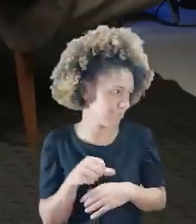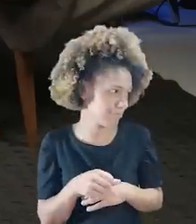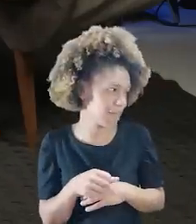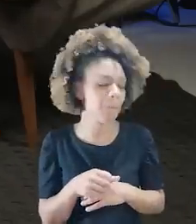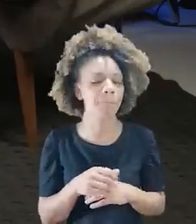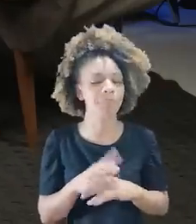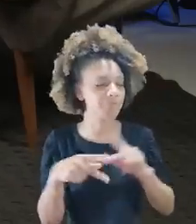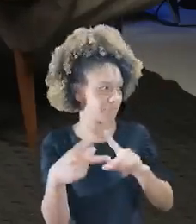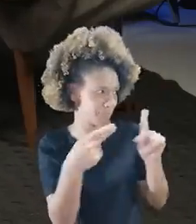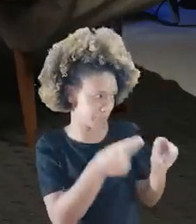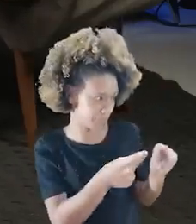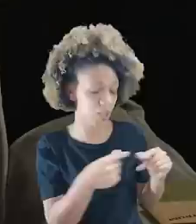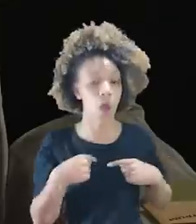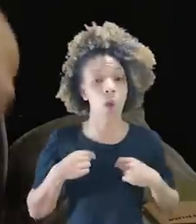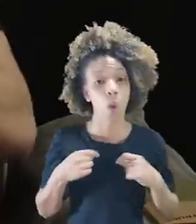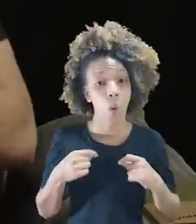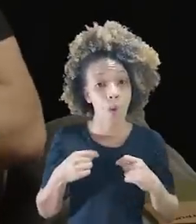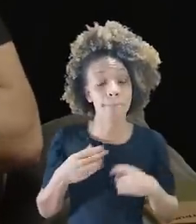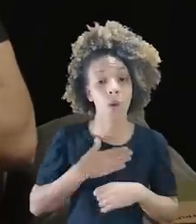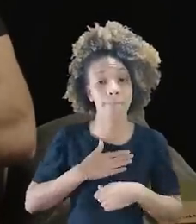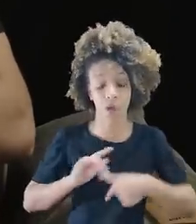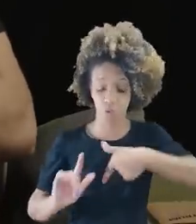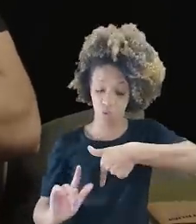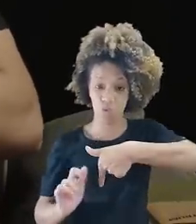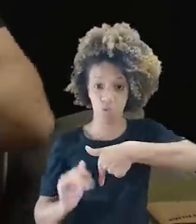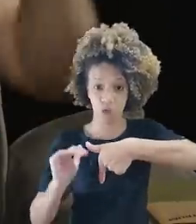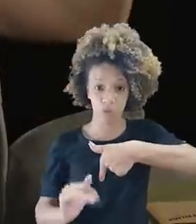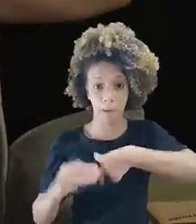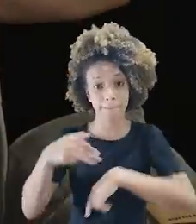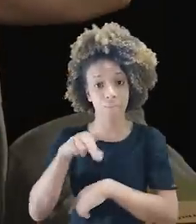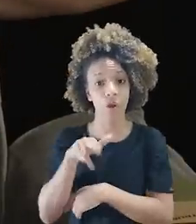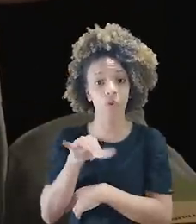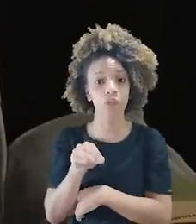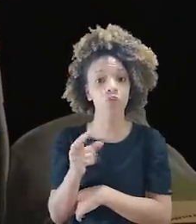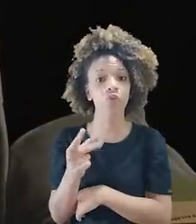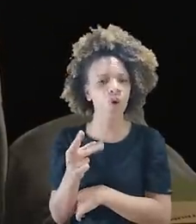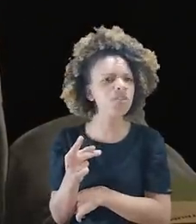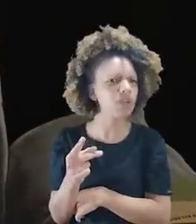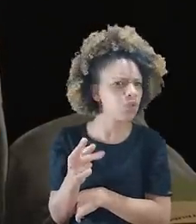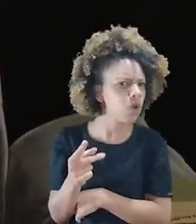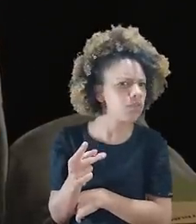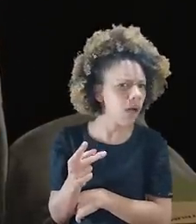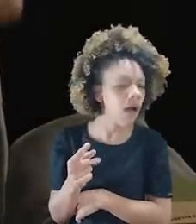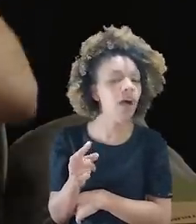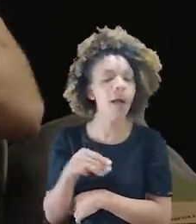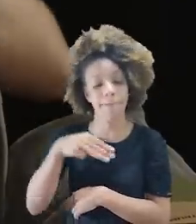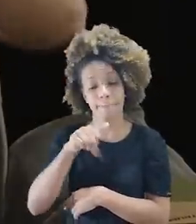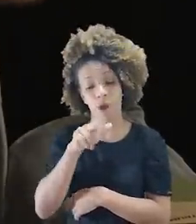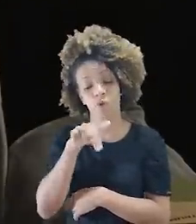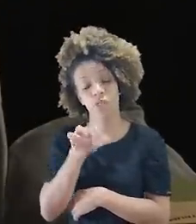ali é é roupa tô dando aqui o meu cupom de desconto que é o Maurício é o 12 Maurício 12 cupom de